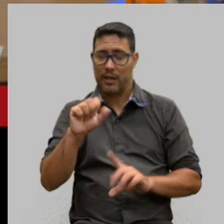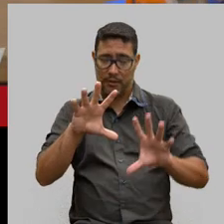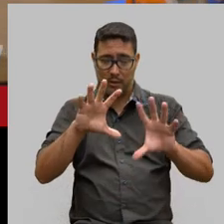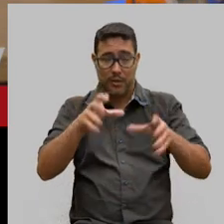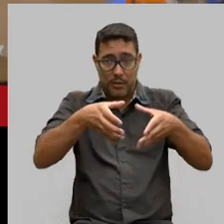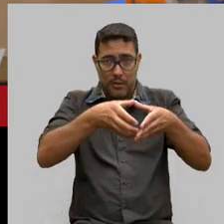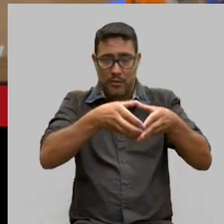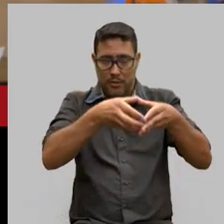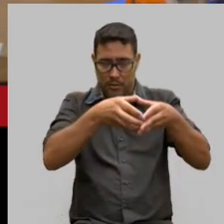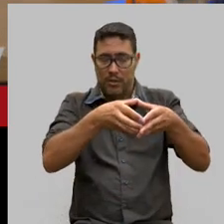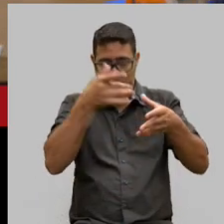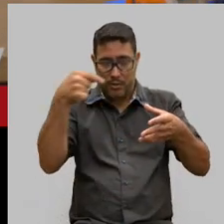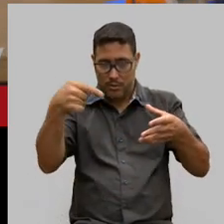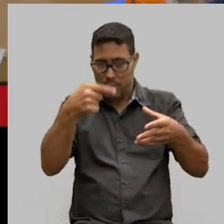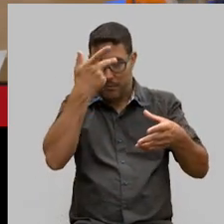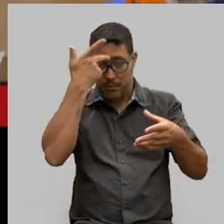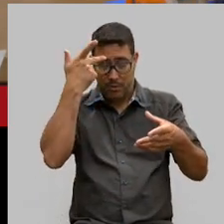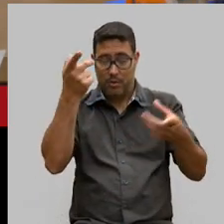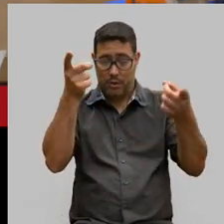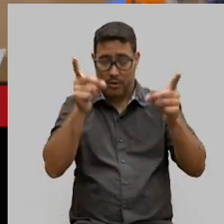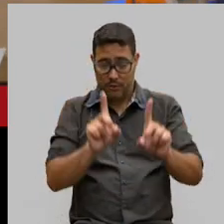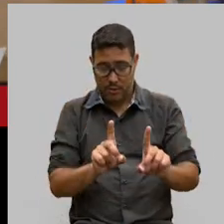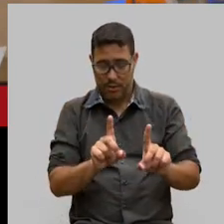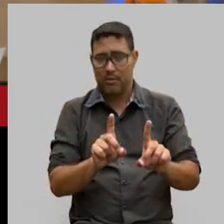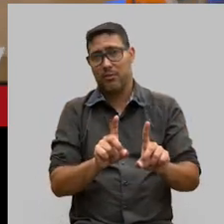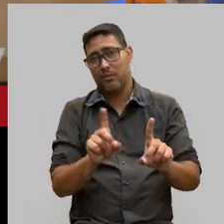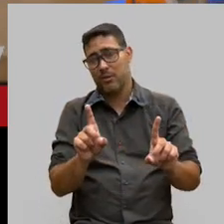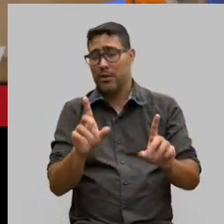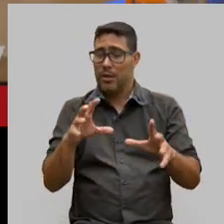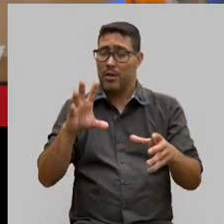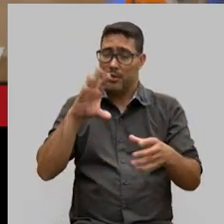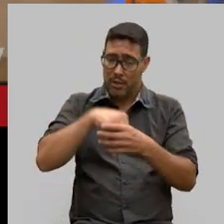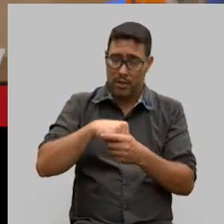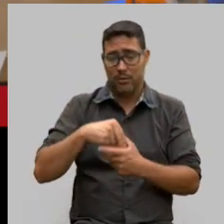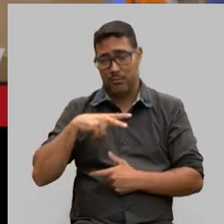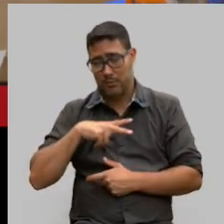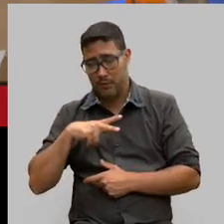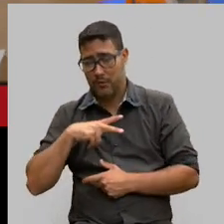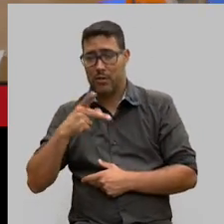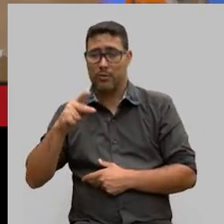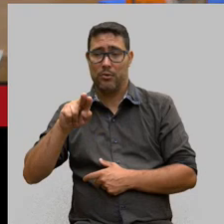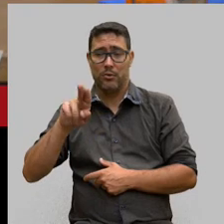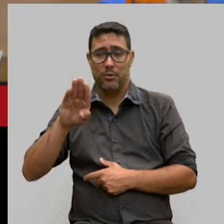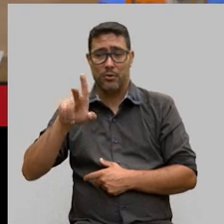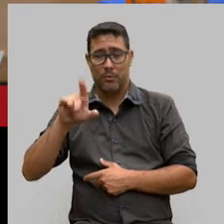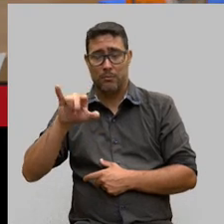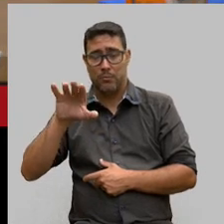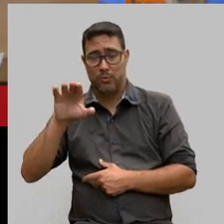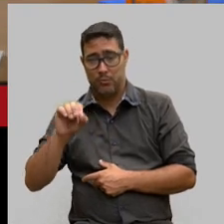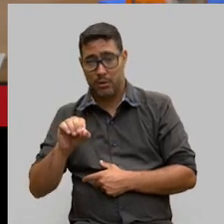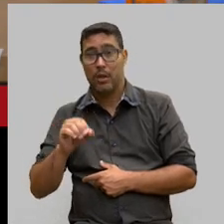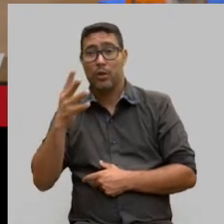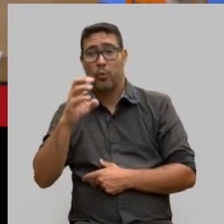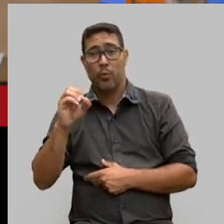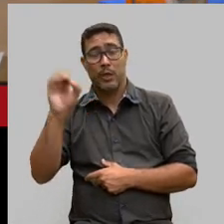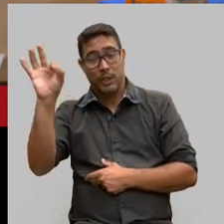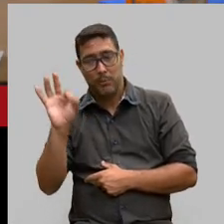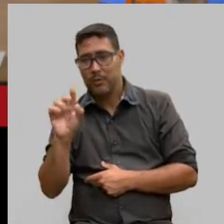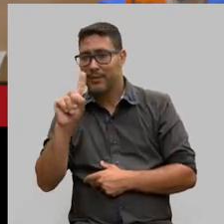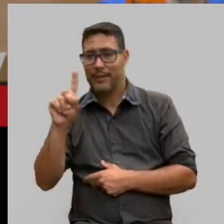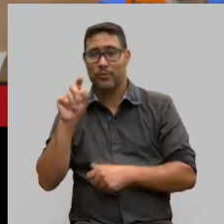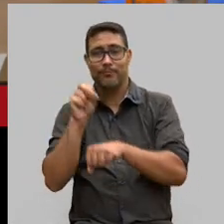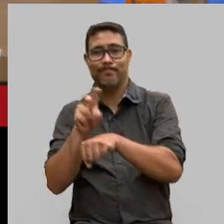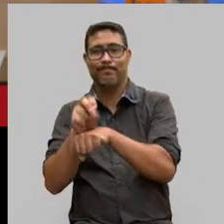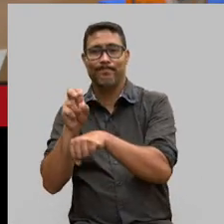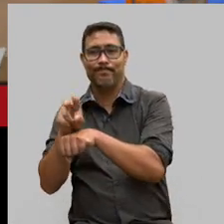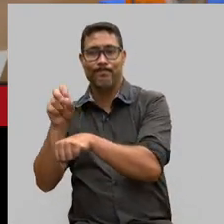a pessoas com deficiência tanto na iniciativa privada como pública 40% não são preenchidas então cabe aqui a